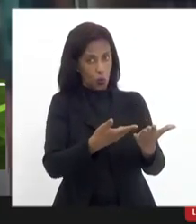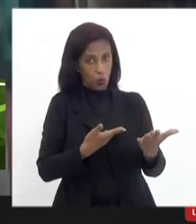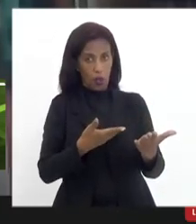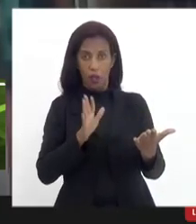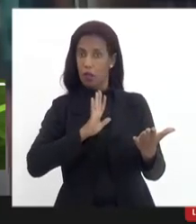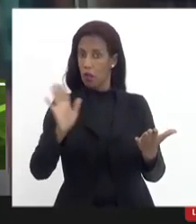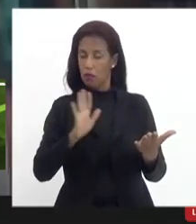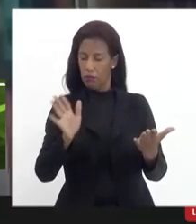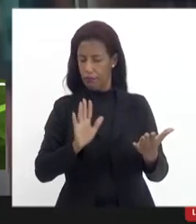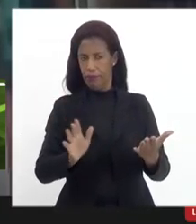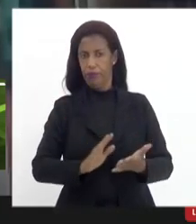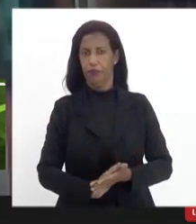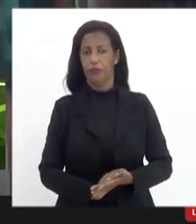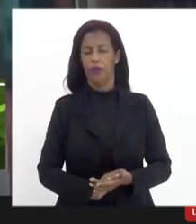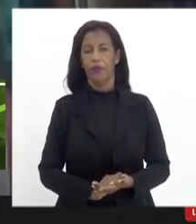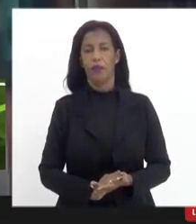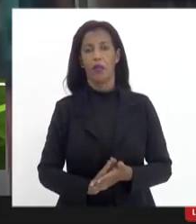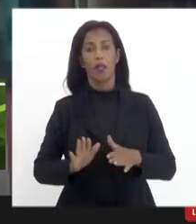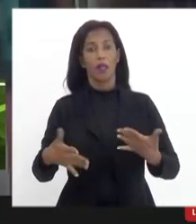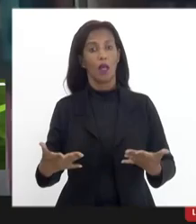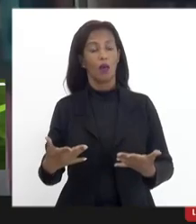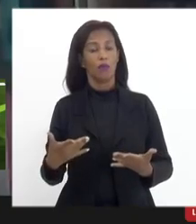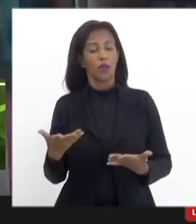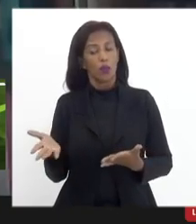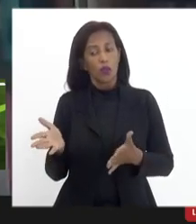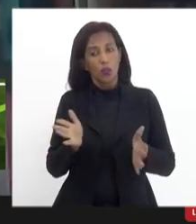Não. Então, nós